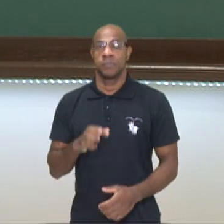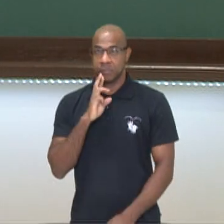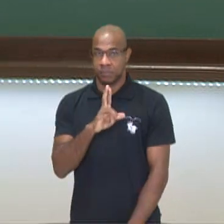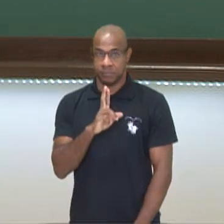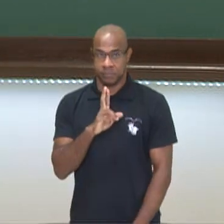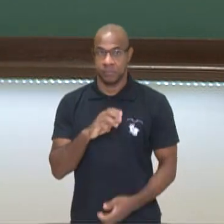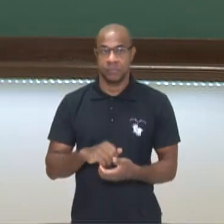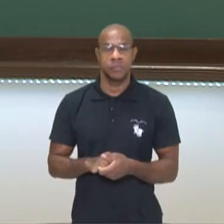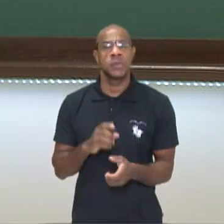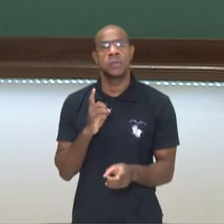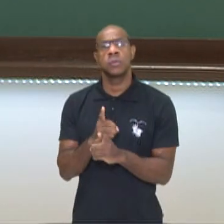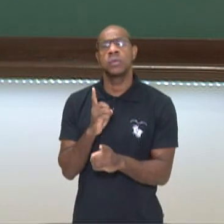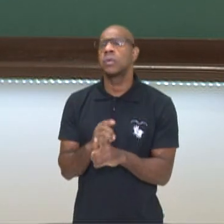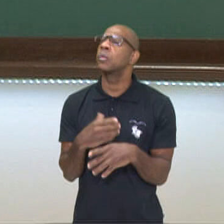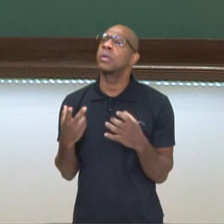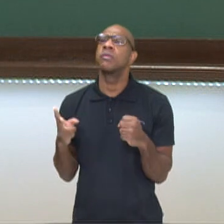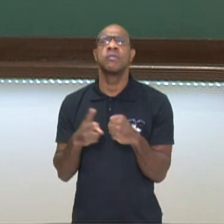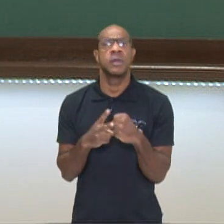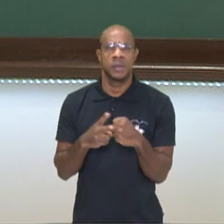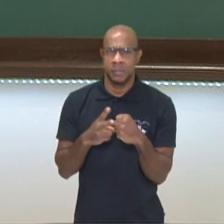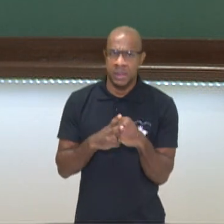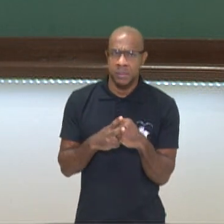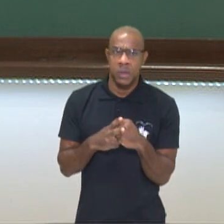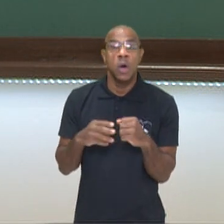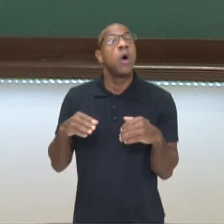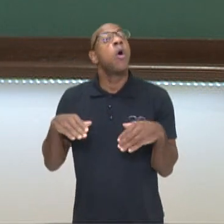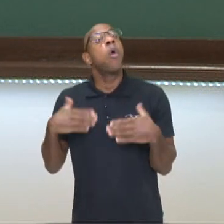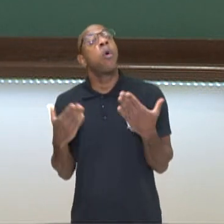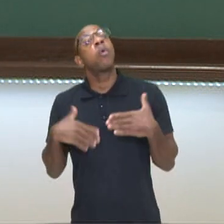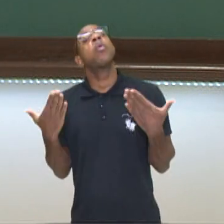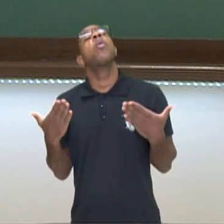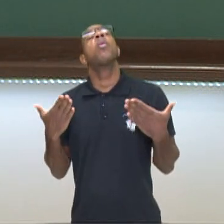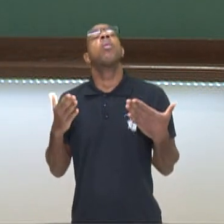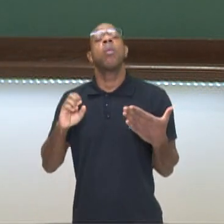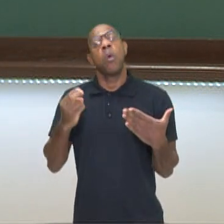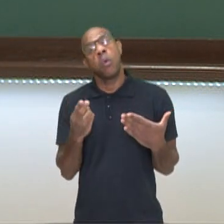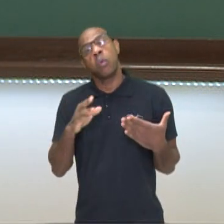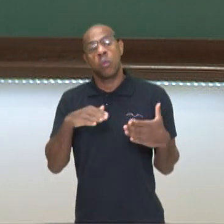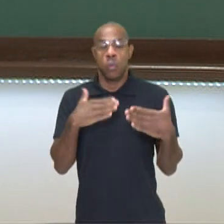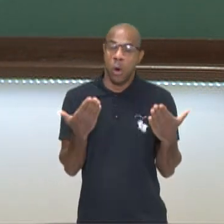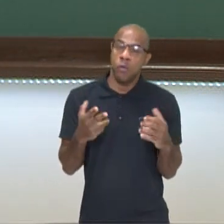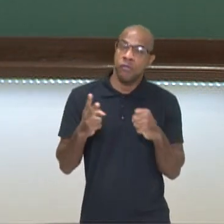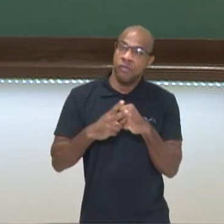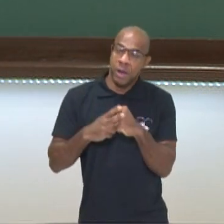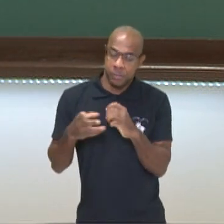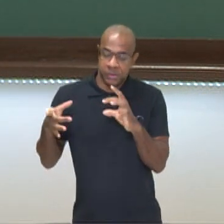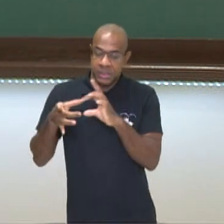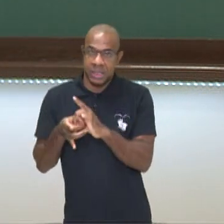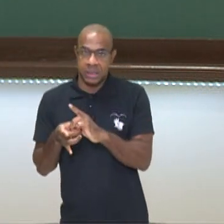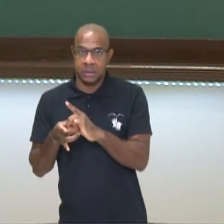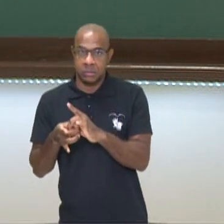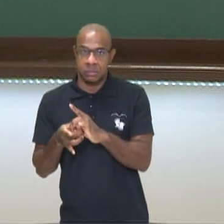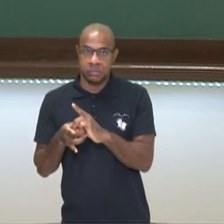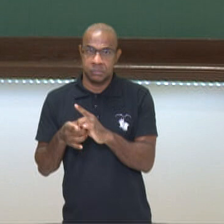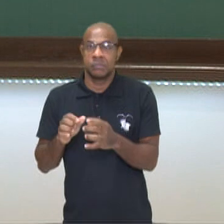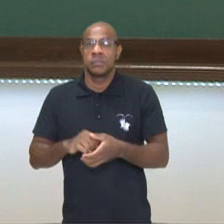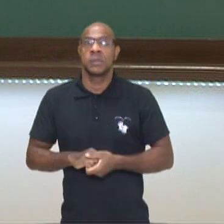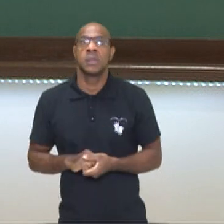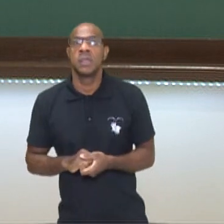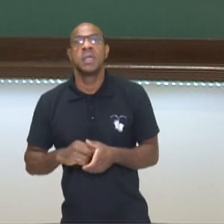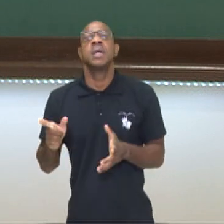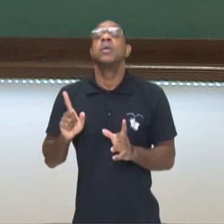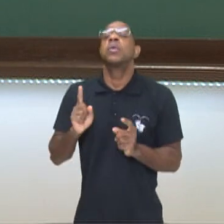Respondeu, encontrou quais são os verbos ou qual é o verbo de ligação e os demais que são de ação. O que eles